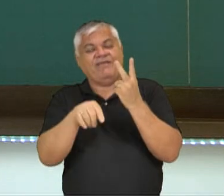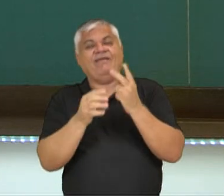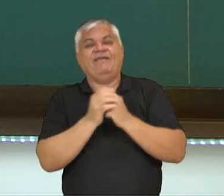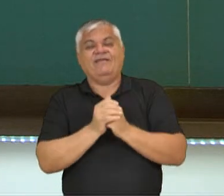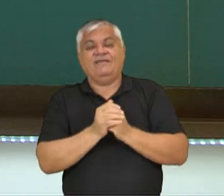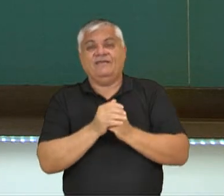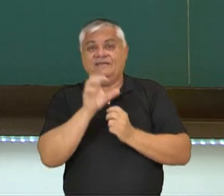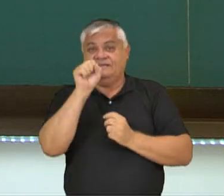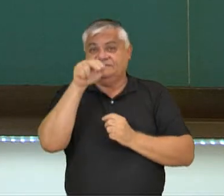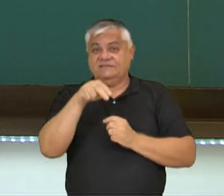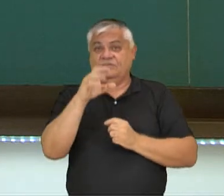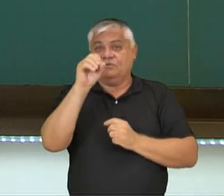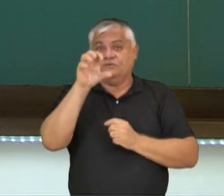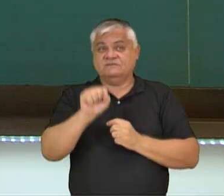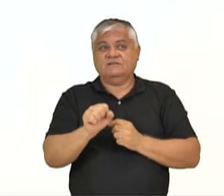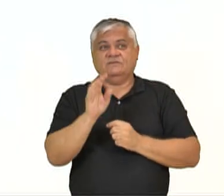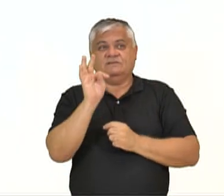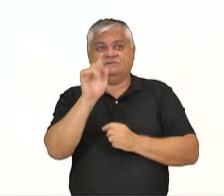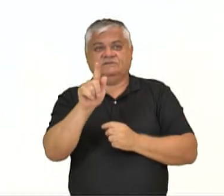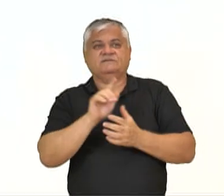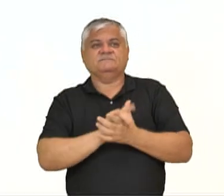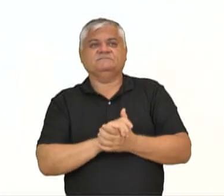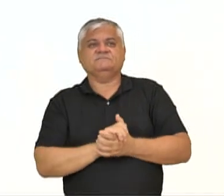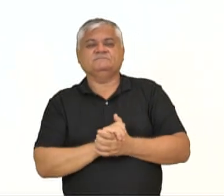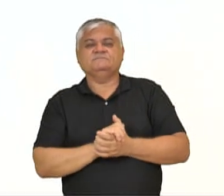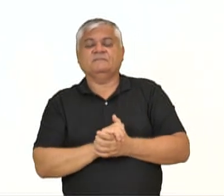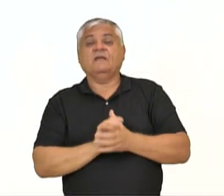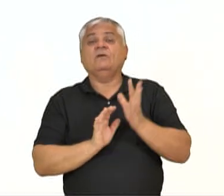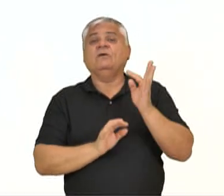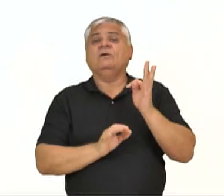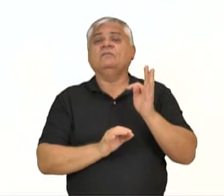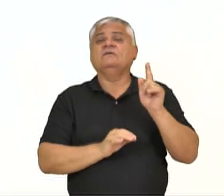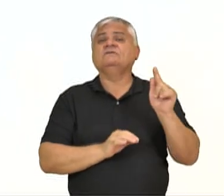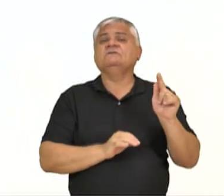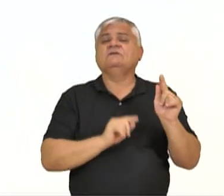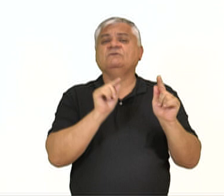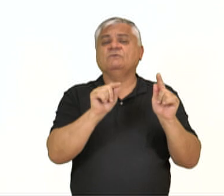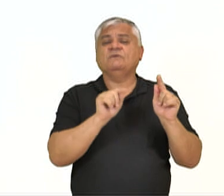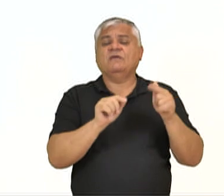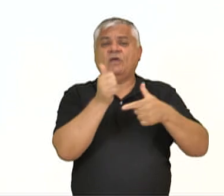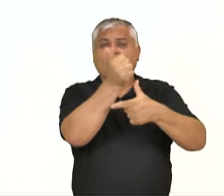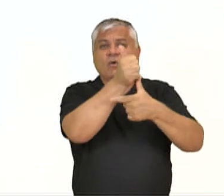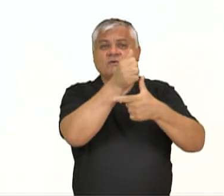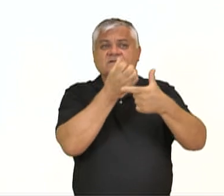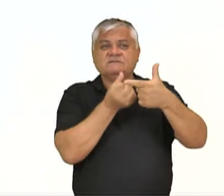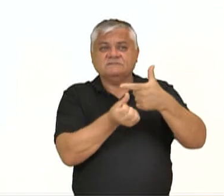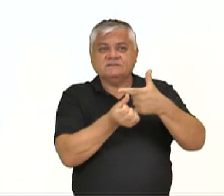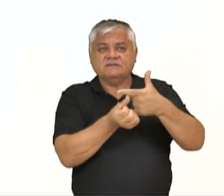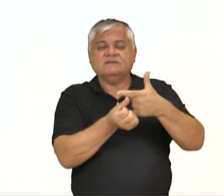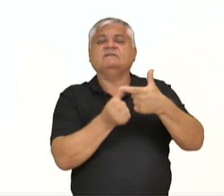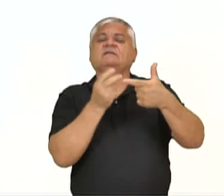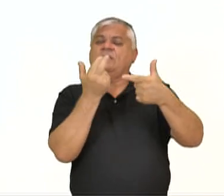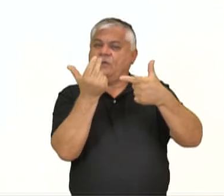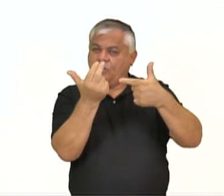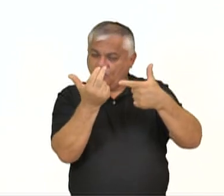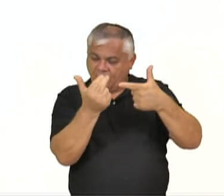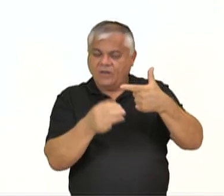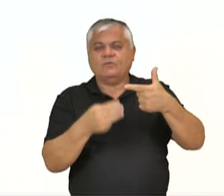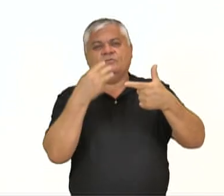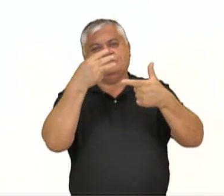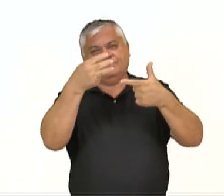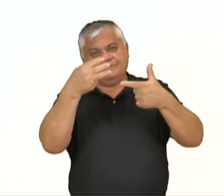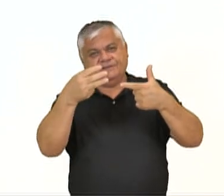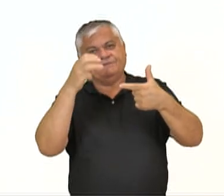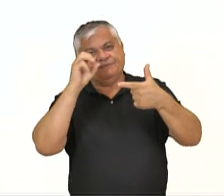e tangente, tá bom? Então, por fim, a tangente de 11π sobre 6 vai ser o mesmo valor que a tangente